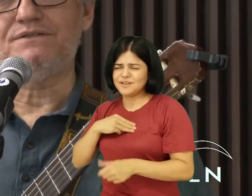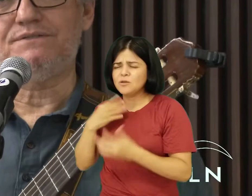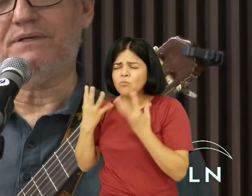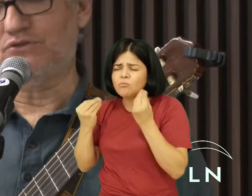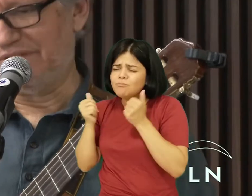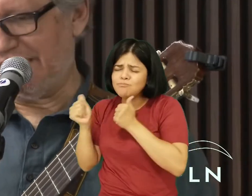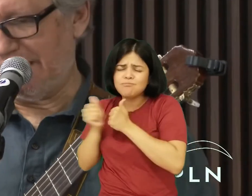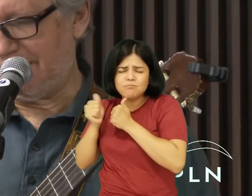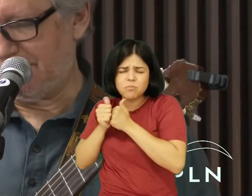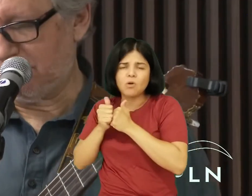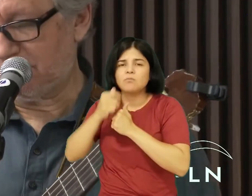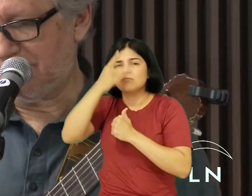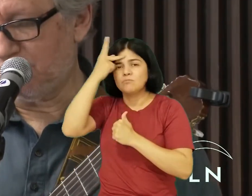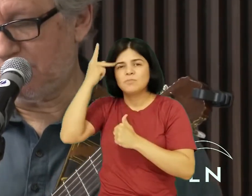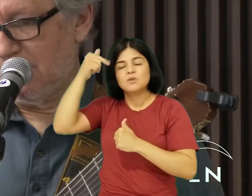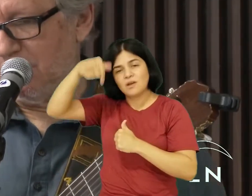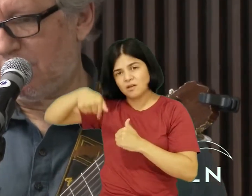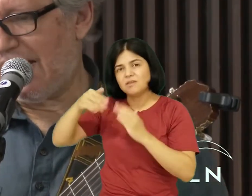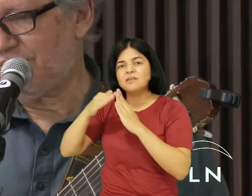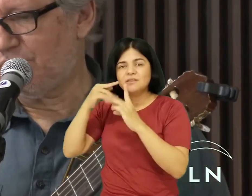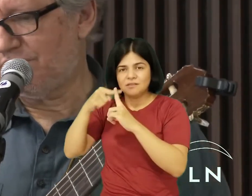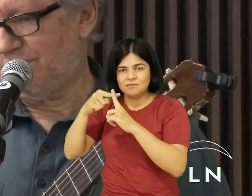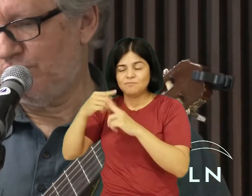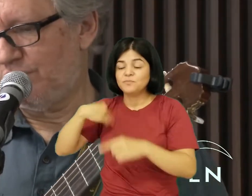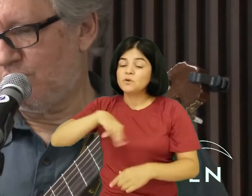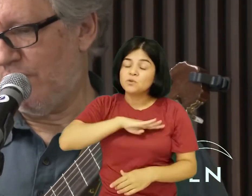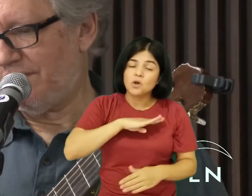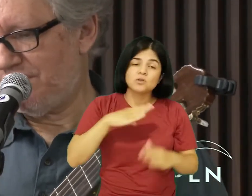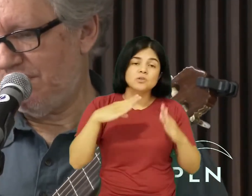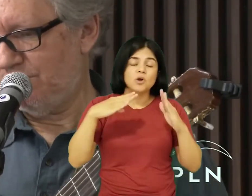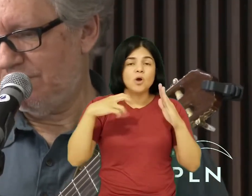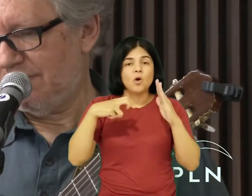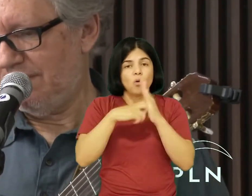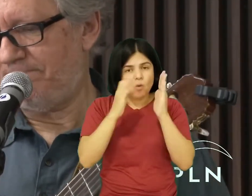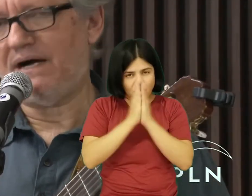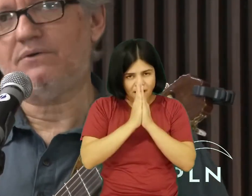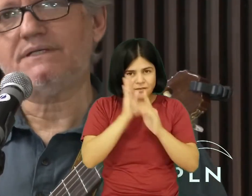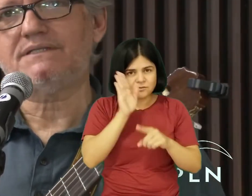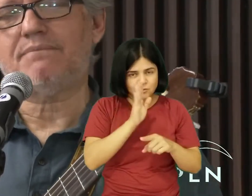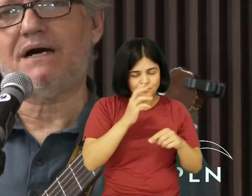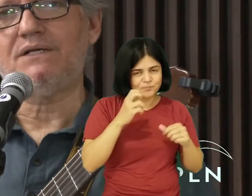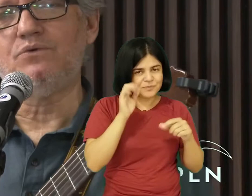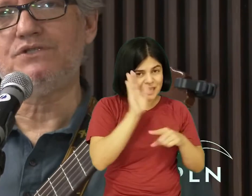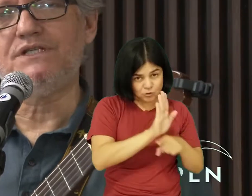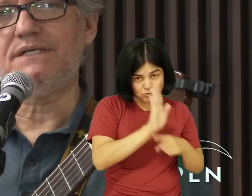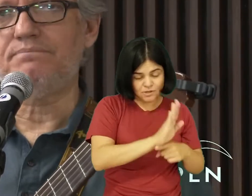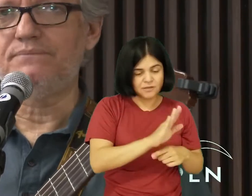gente, de pessoas da igreja. Então, nós temos orado e contribuído com Edinho e Paula,